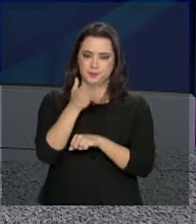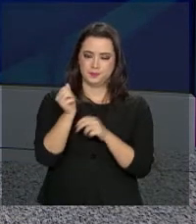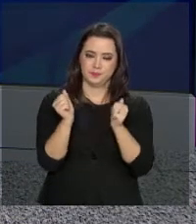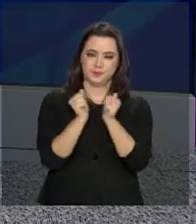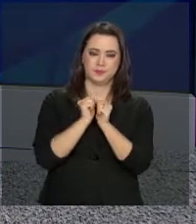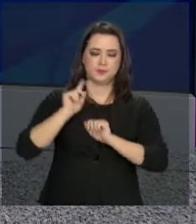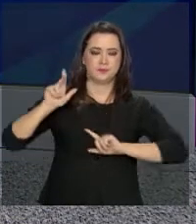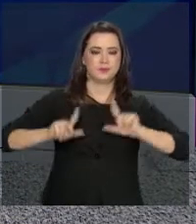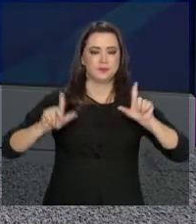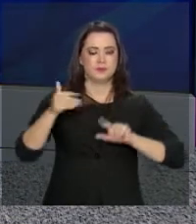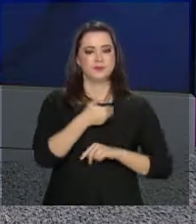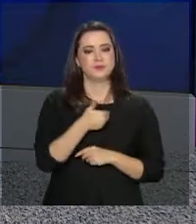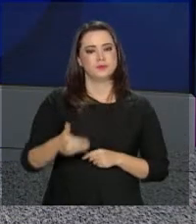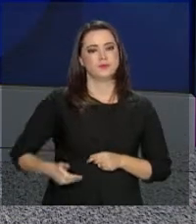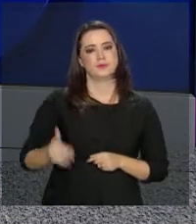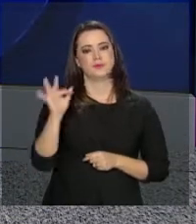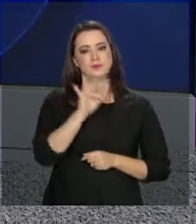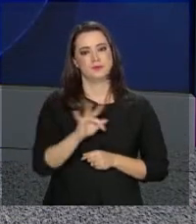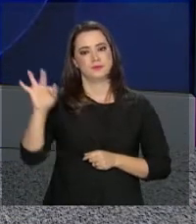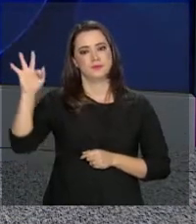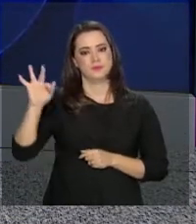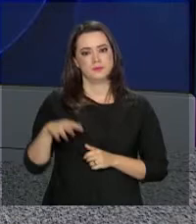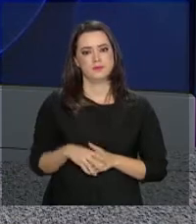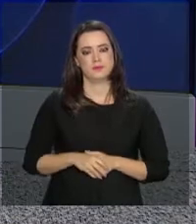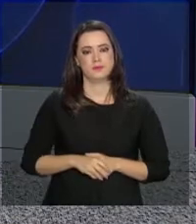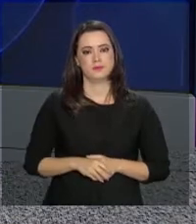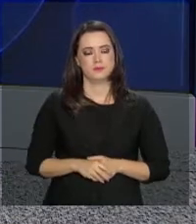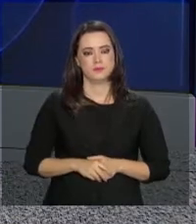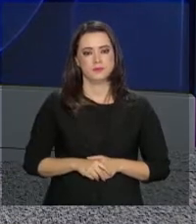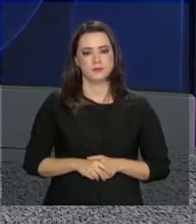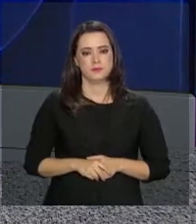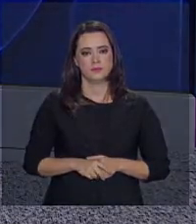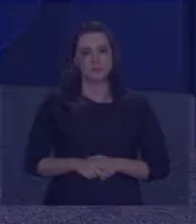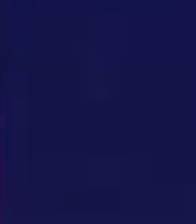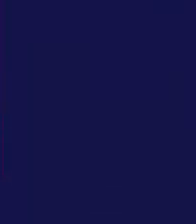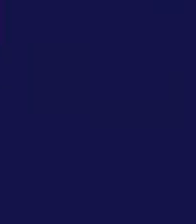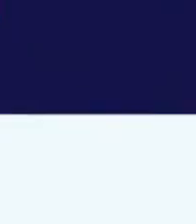você continue com a gente aqui na nbr a tv do governo federal